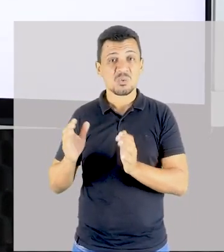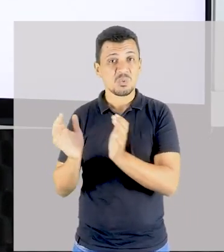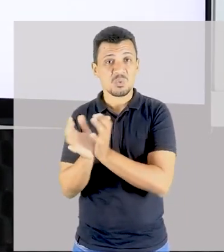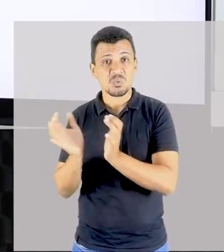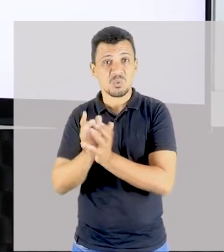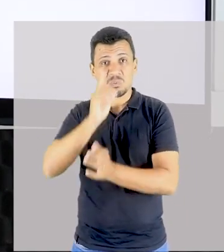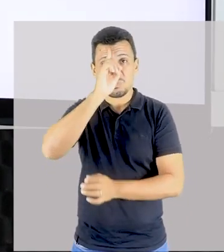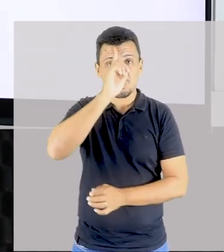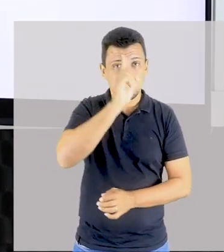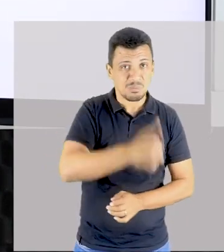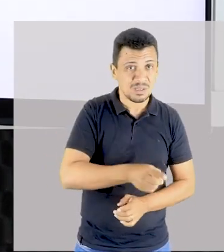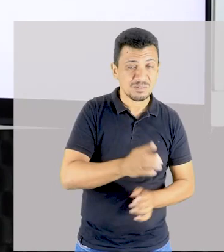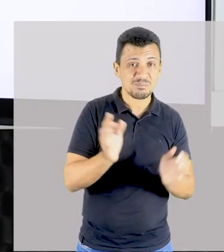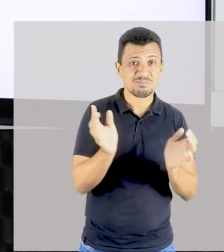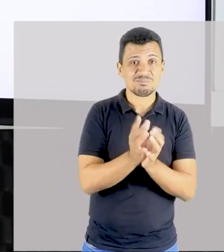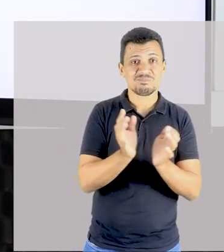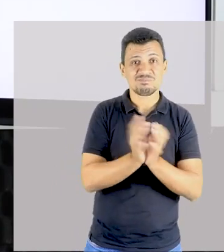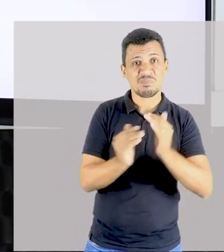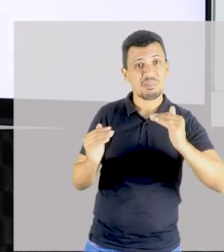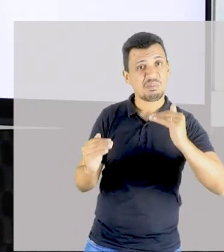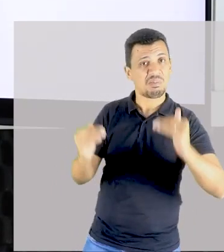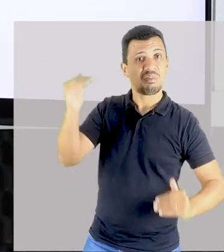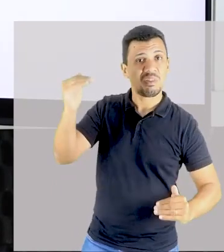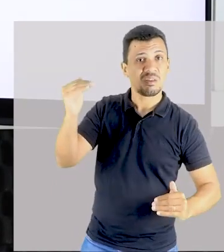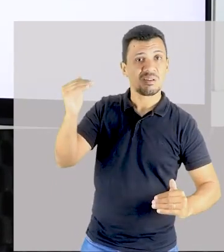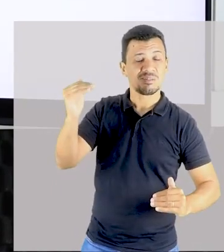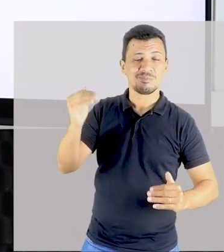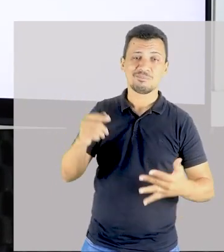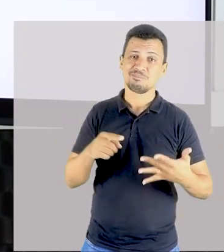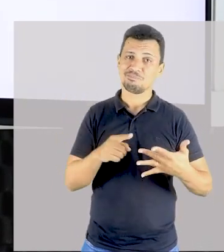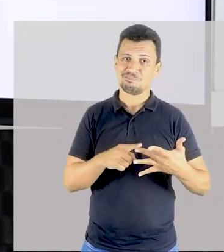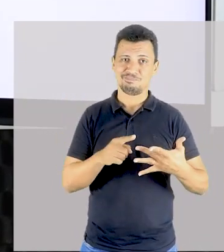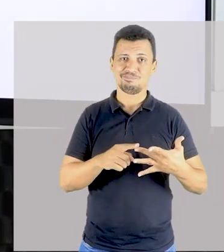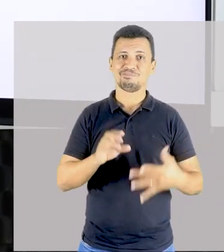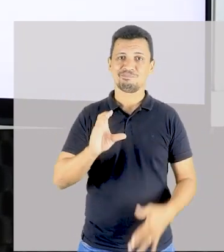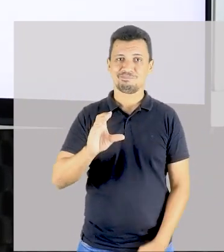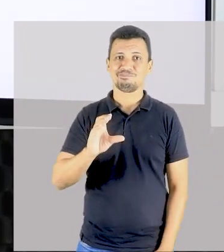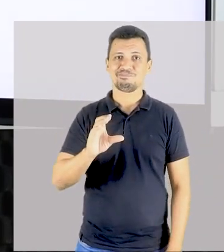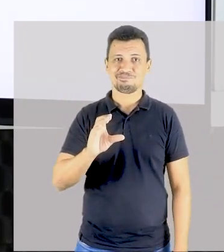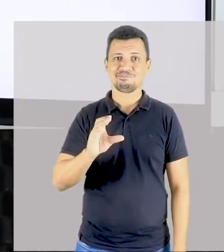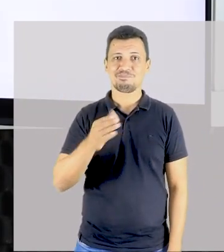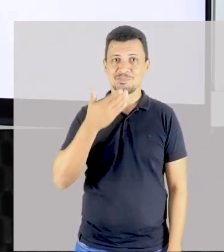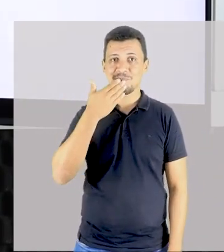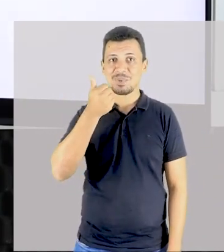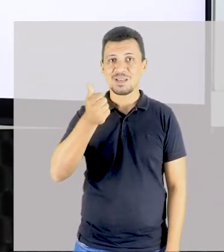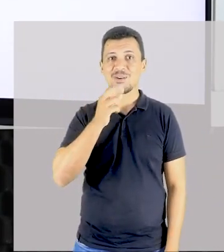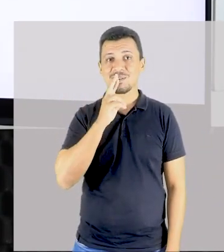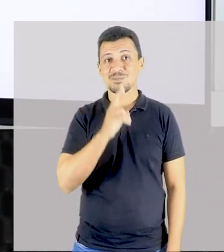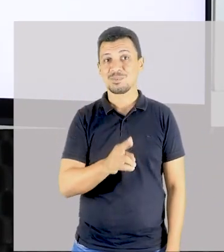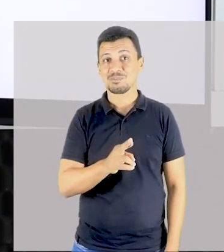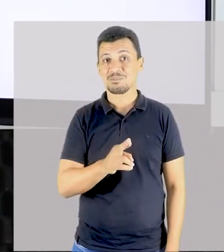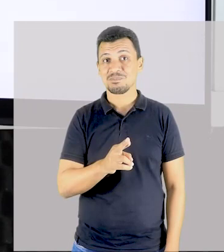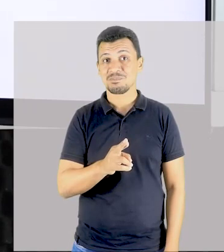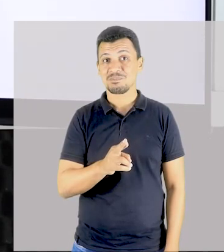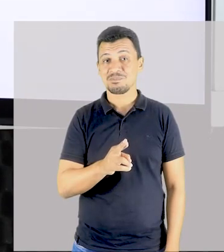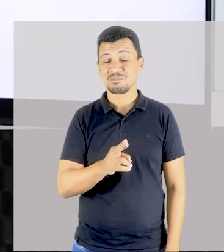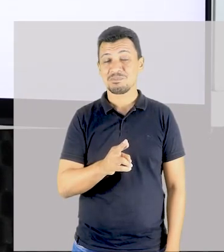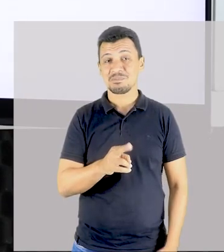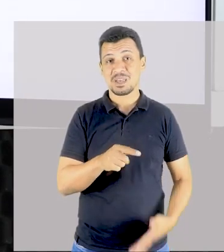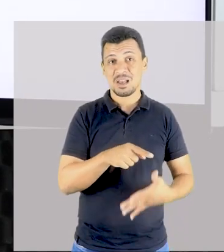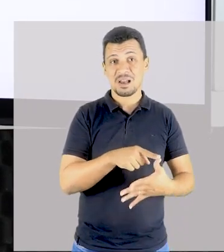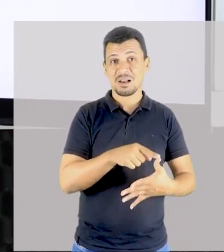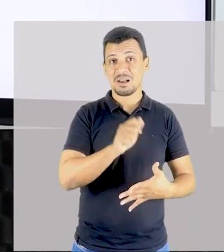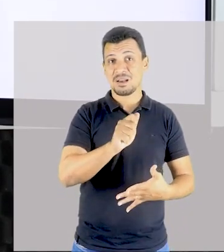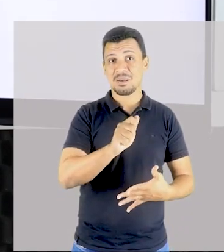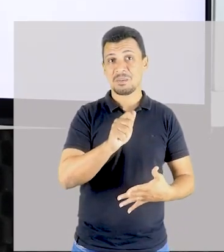dominados Então por enquanto a letra c é a que mais faz sentido se fosse a b e c a gente marcaria a